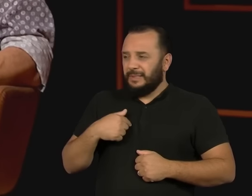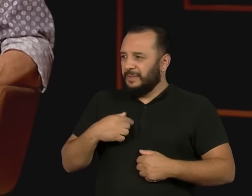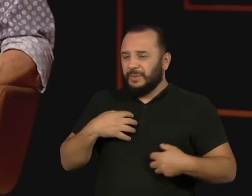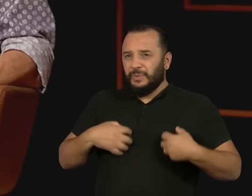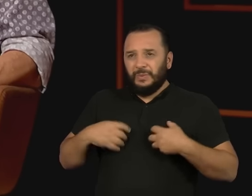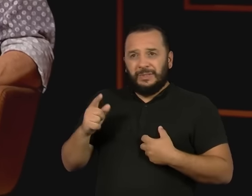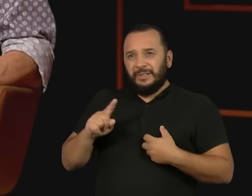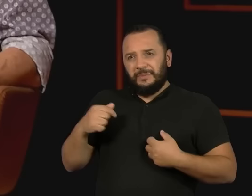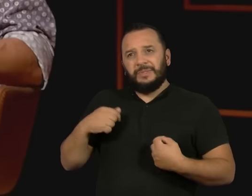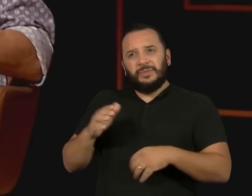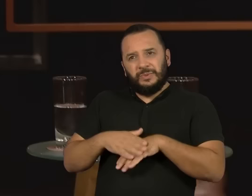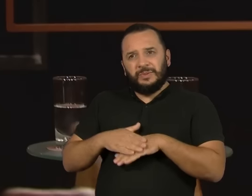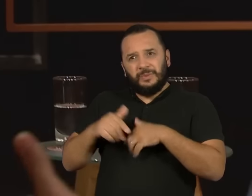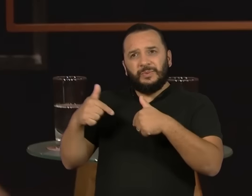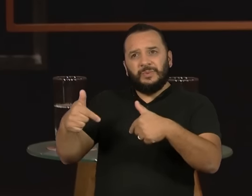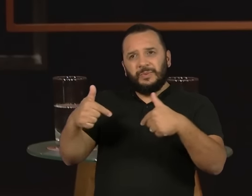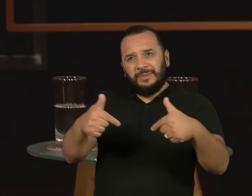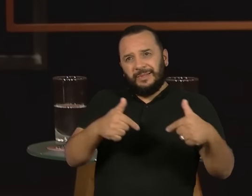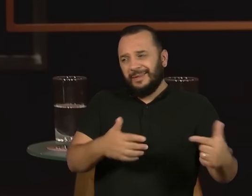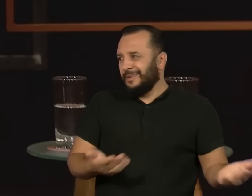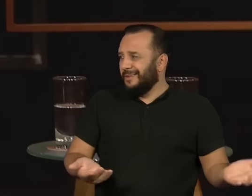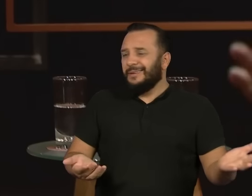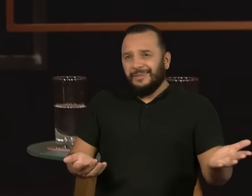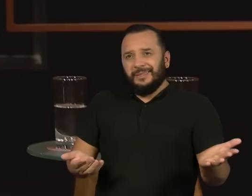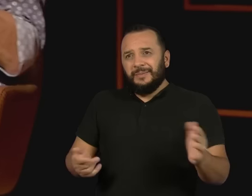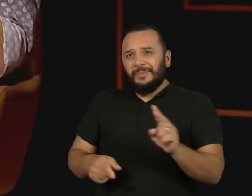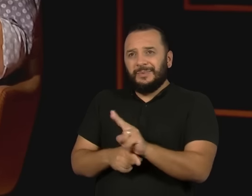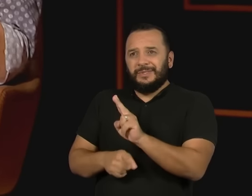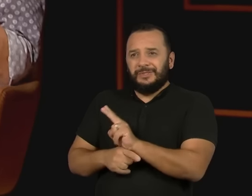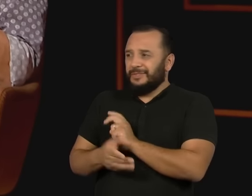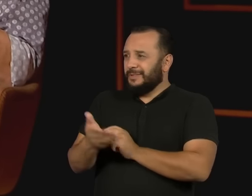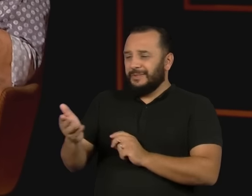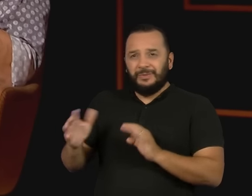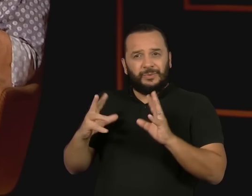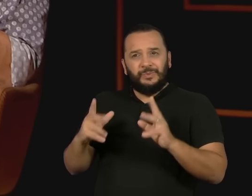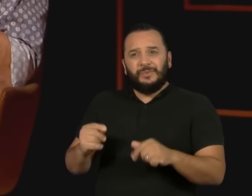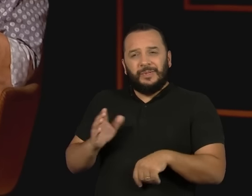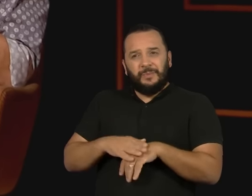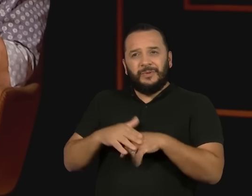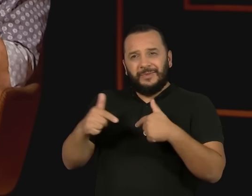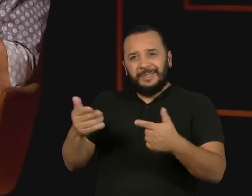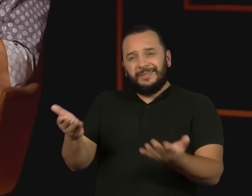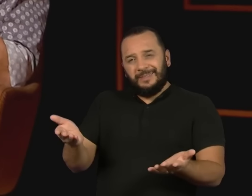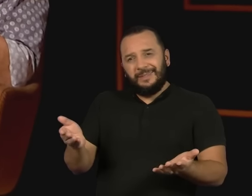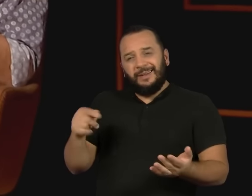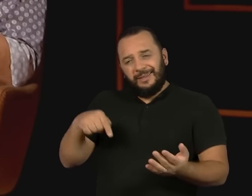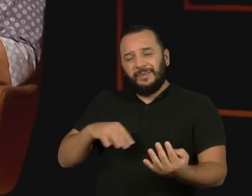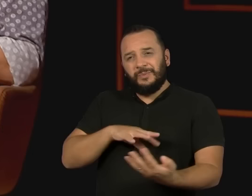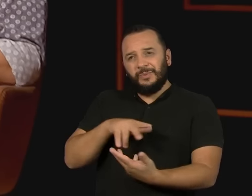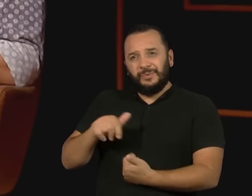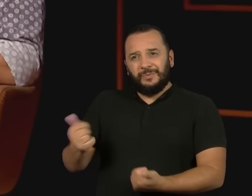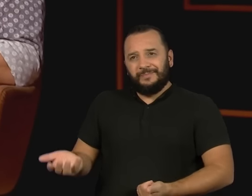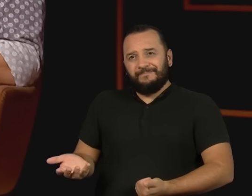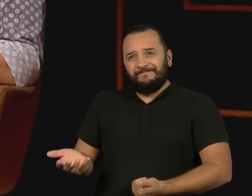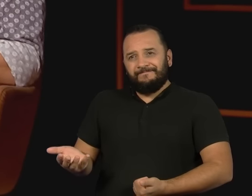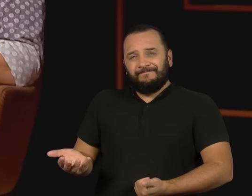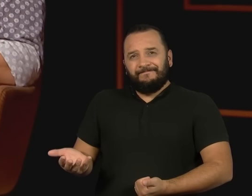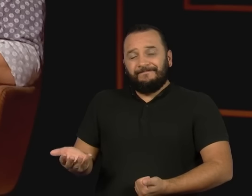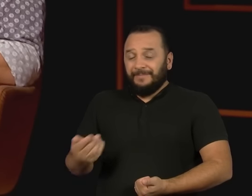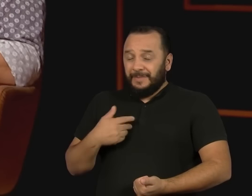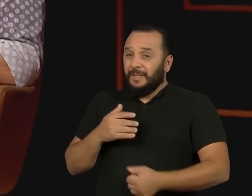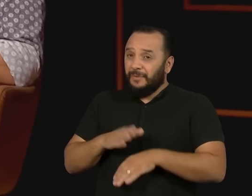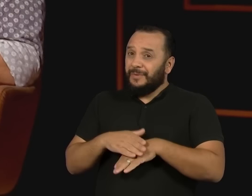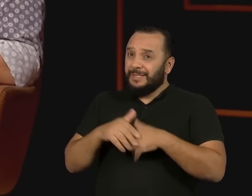tenho que fazer a minha parte, né? E tentar reverberar essa parte, é tudo que eu posso fazer nesse curto espaço de tempo que eu tenho aqui nesse planeta, né? E é o que eu